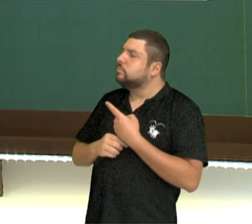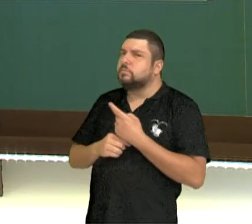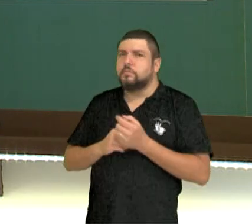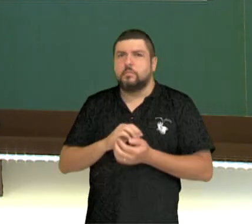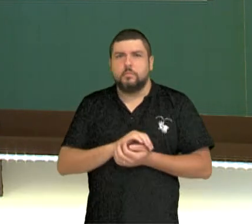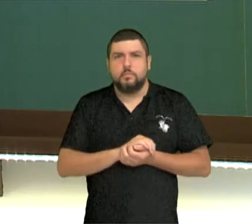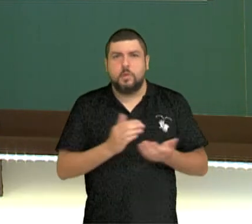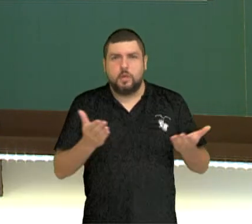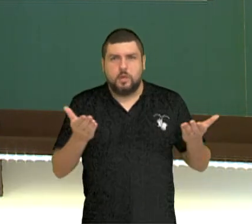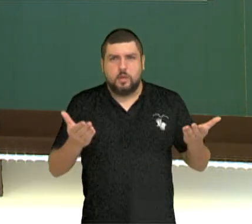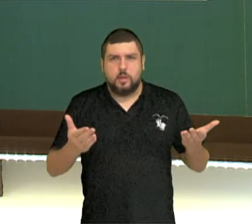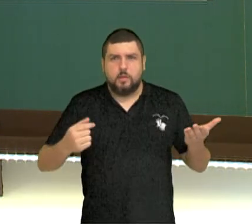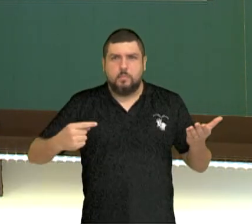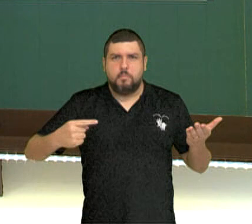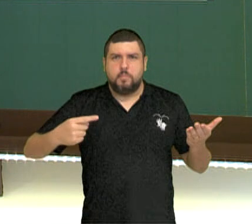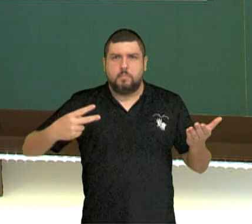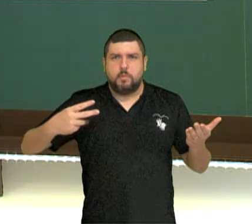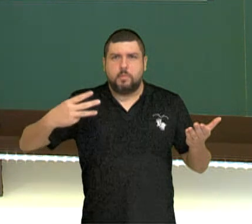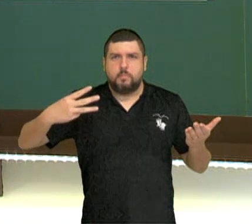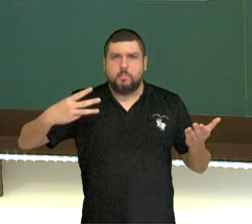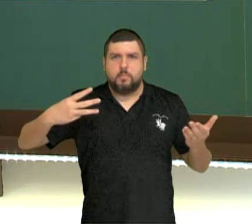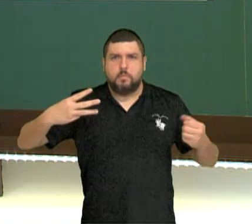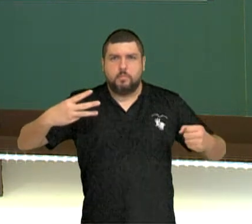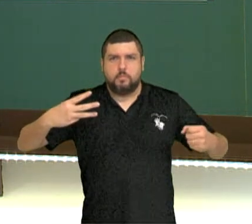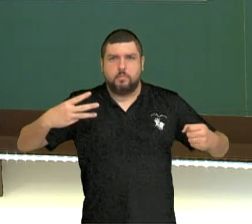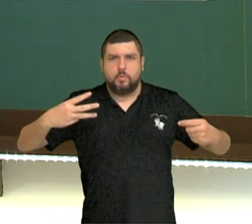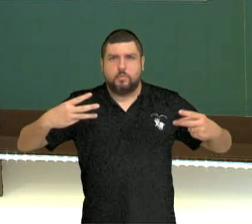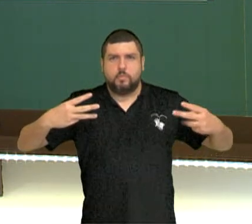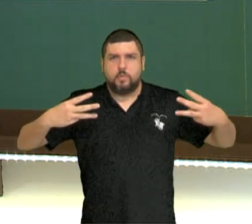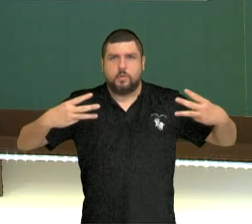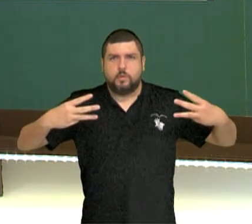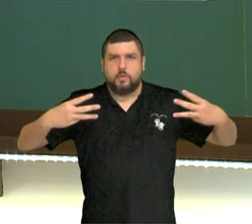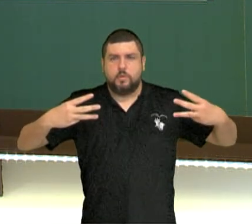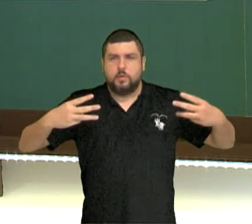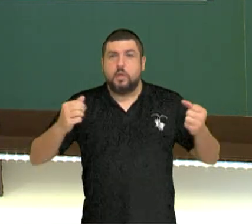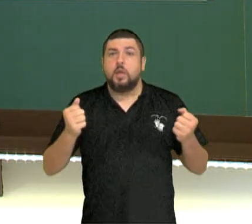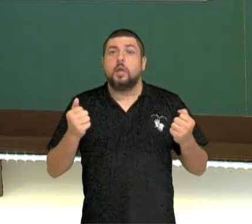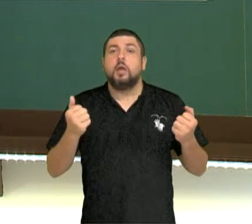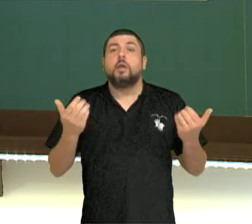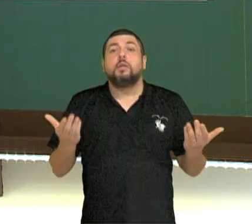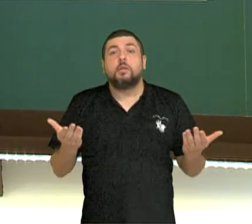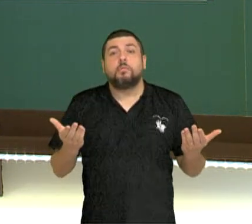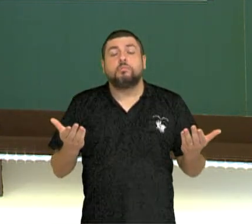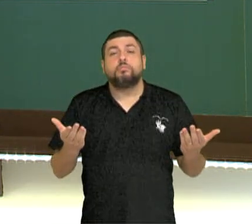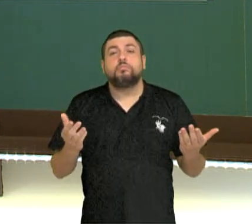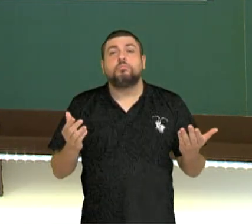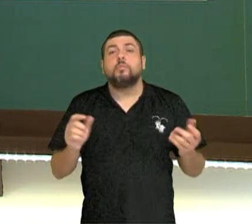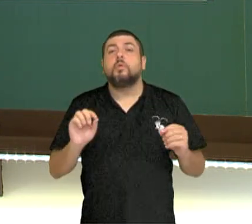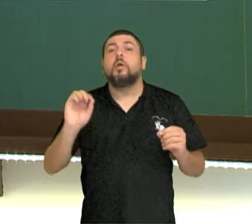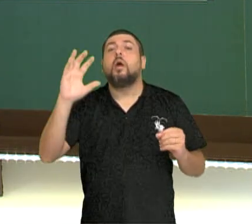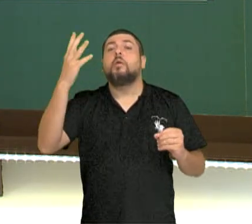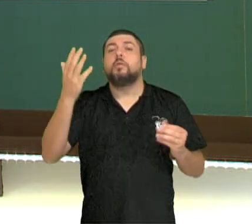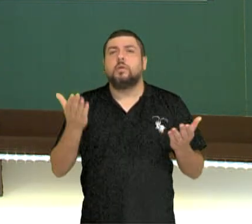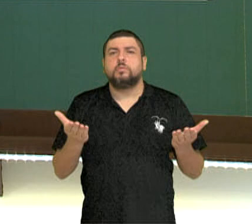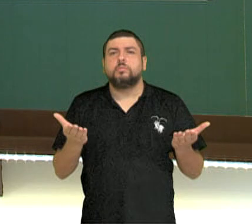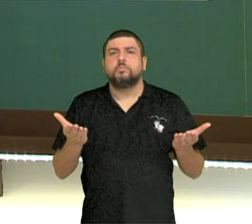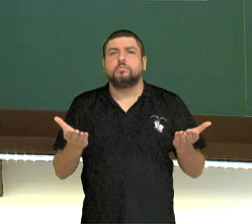três pedras de cada lado, certo? Então, isso balanceou